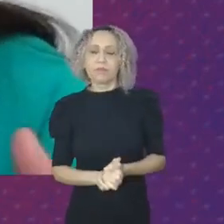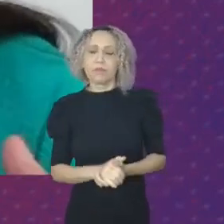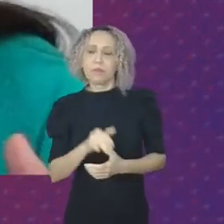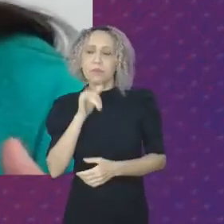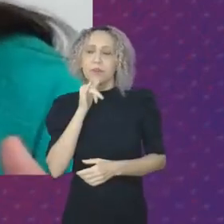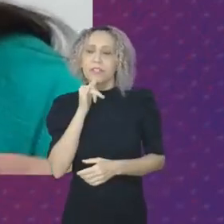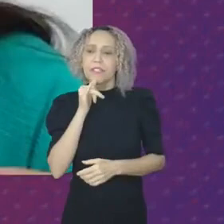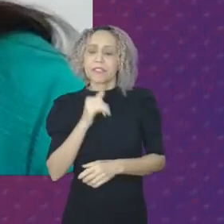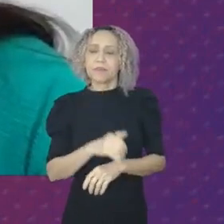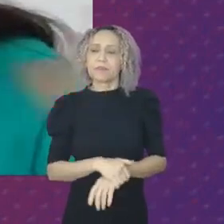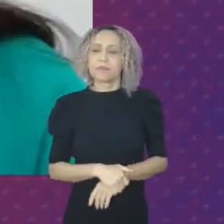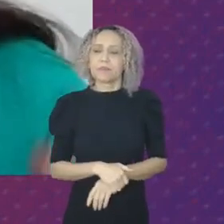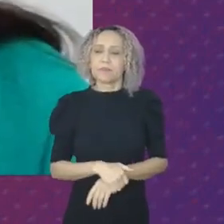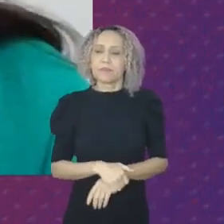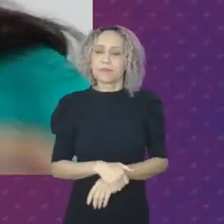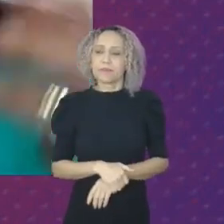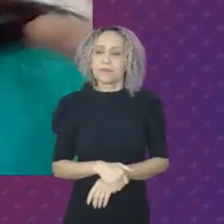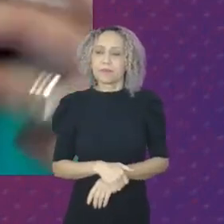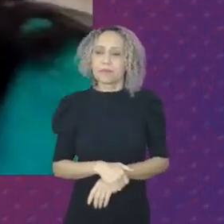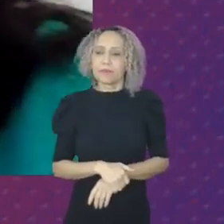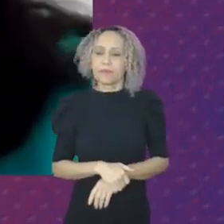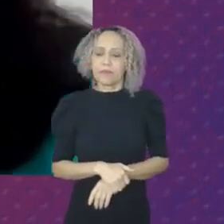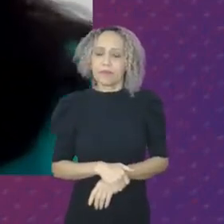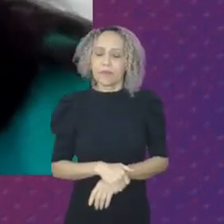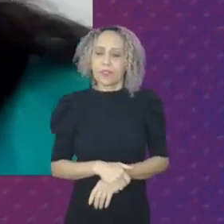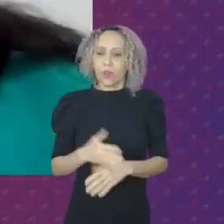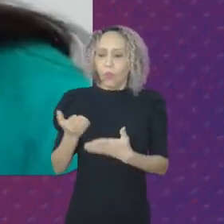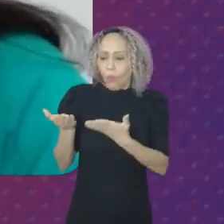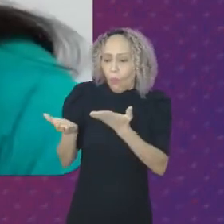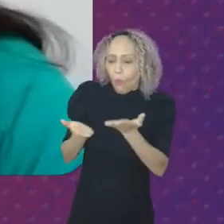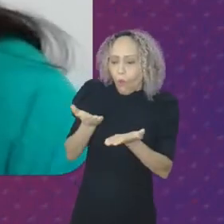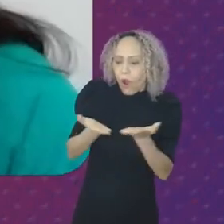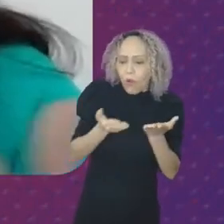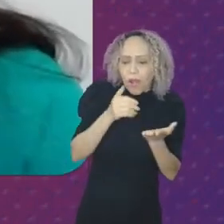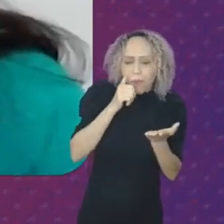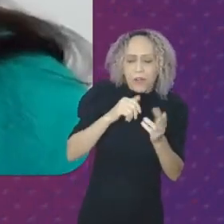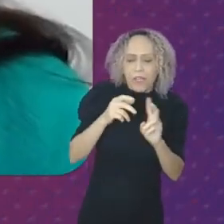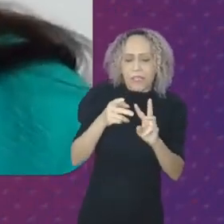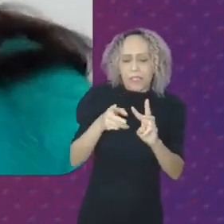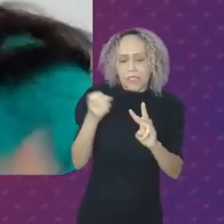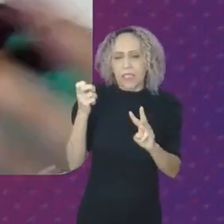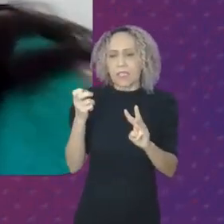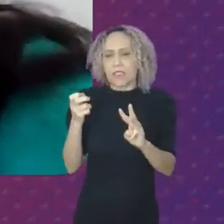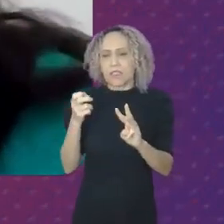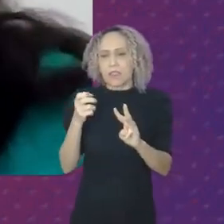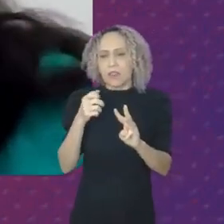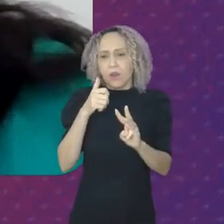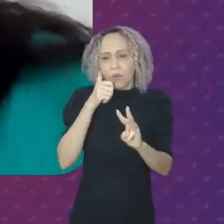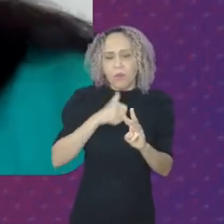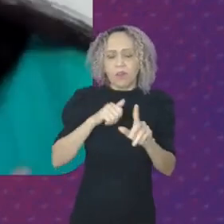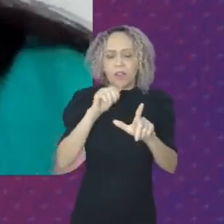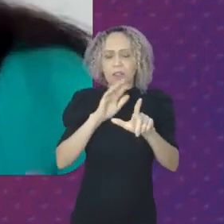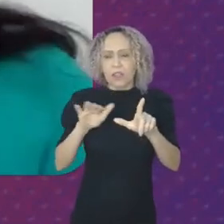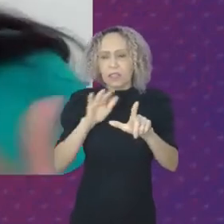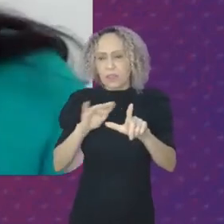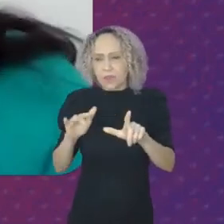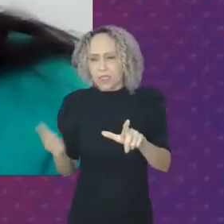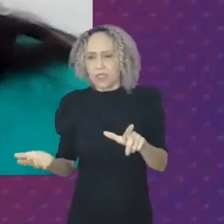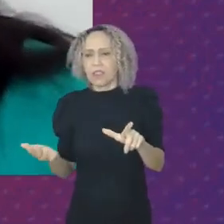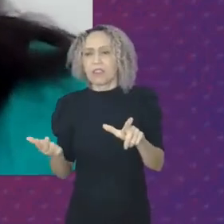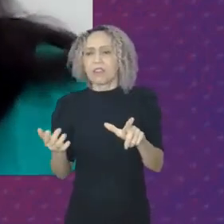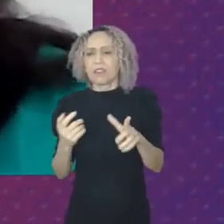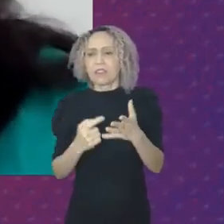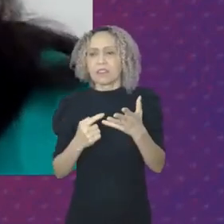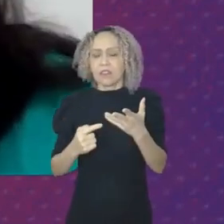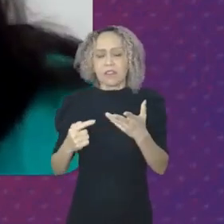exemplo, para a questão de acolhimento de mulheres indígenas, ou a questão do acolhimento de mulheres LGBTs, e assim a gente